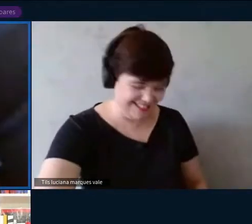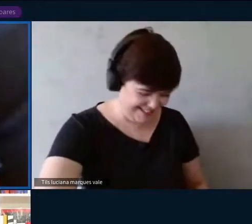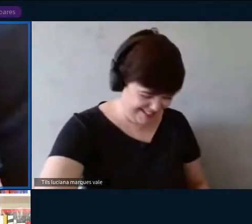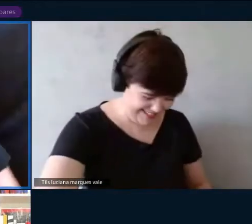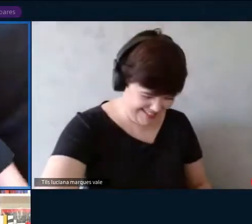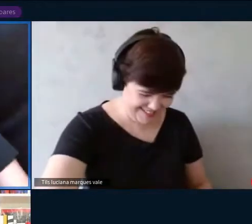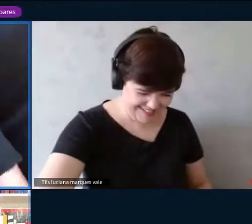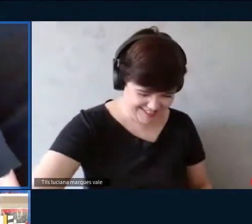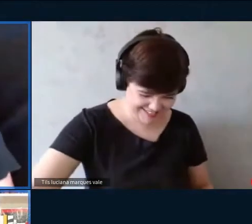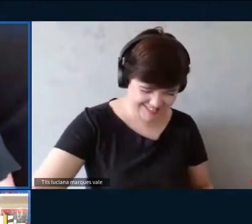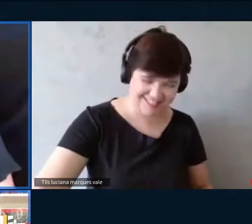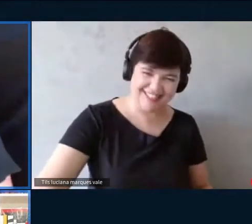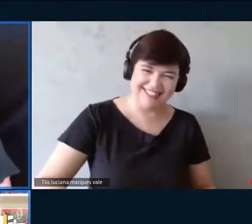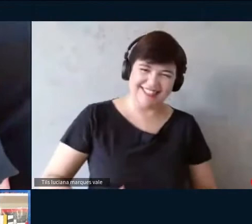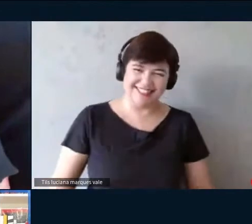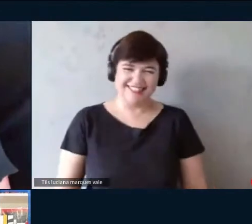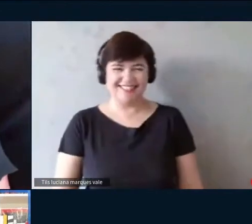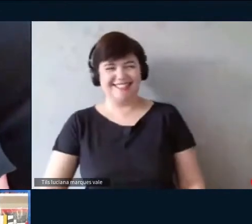É verdade, é